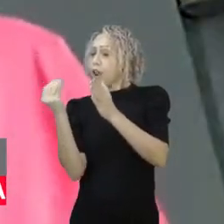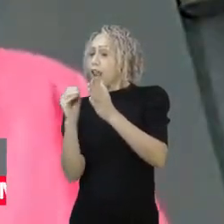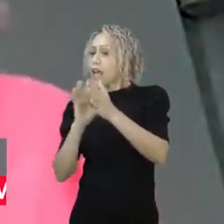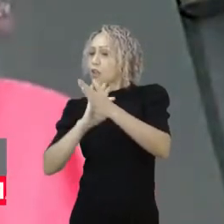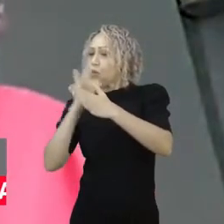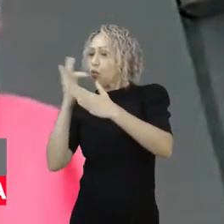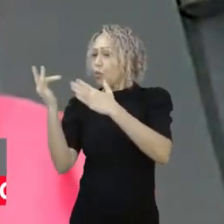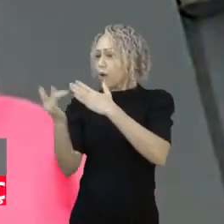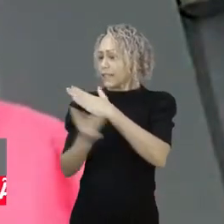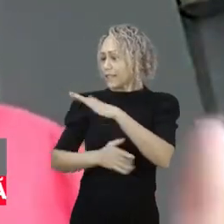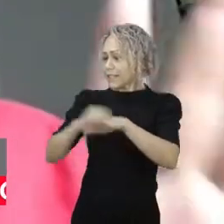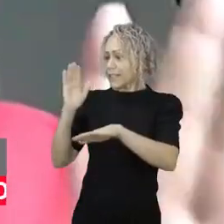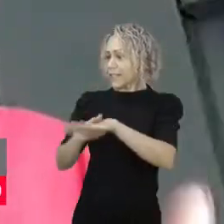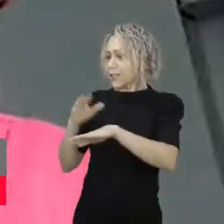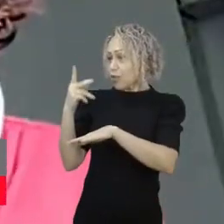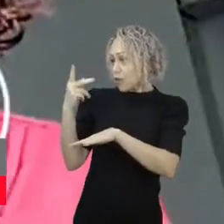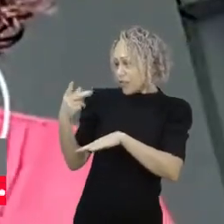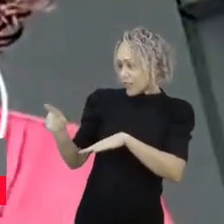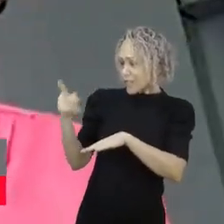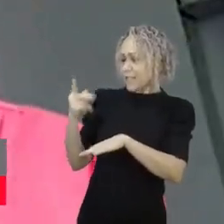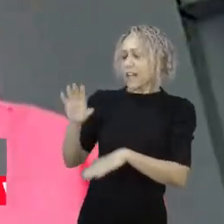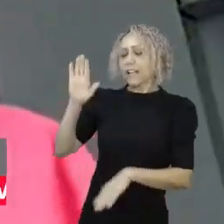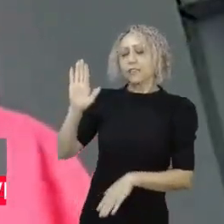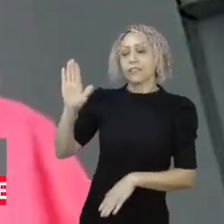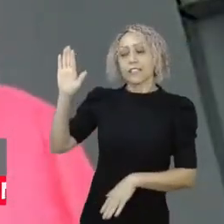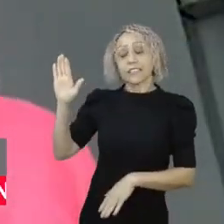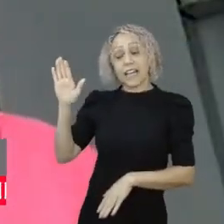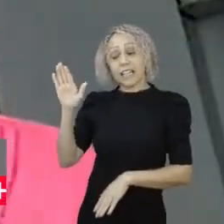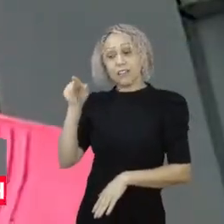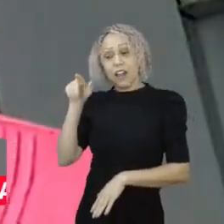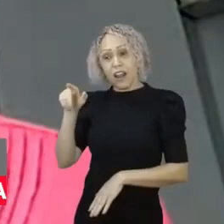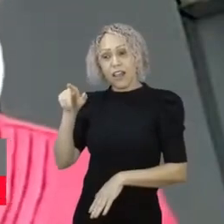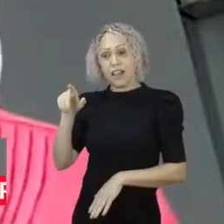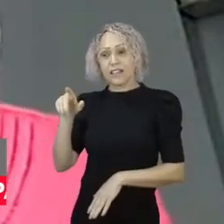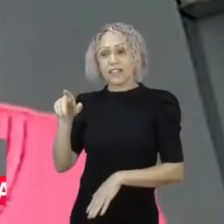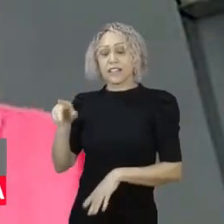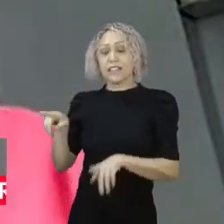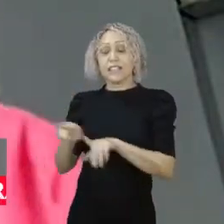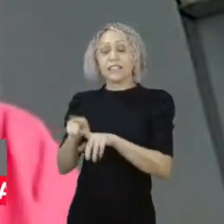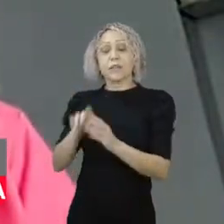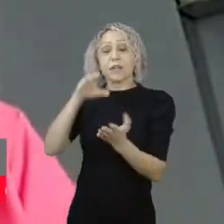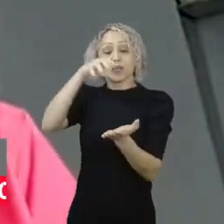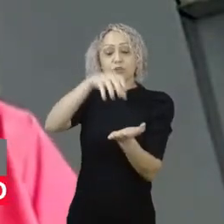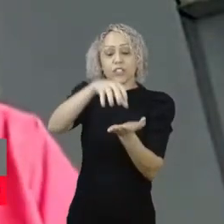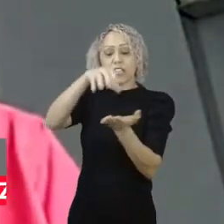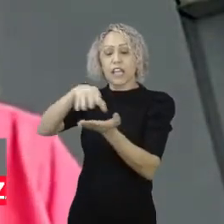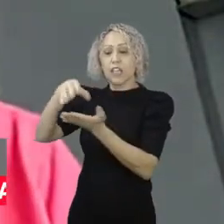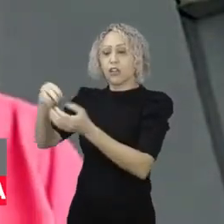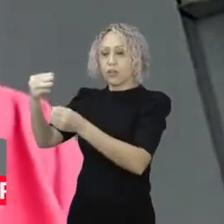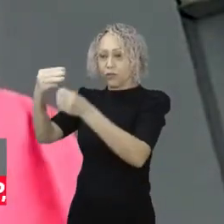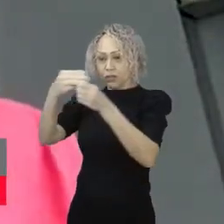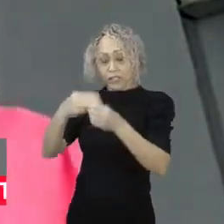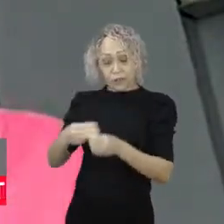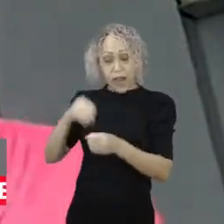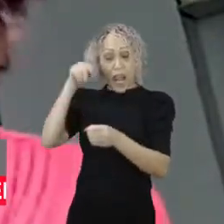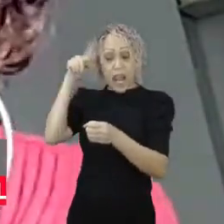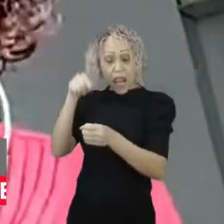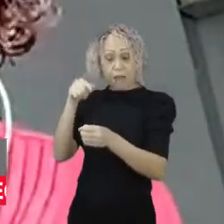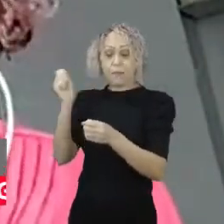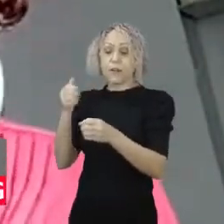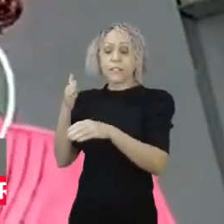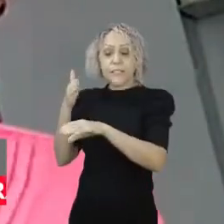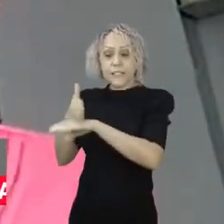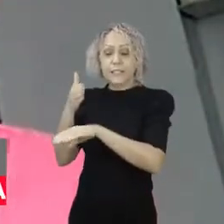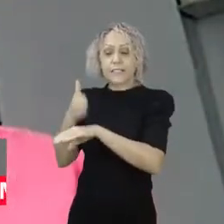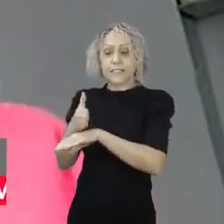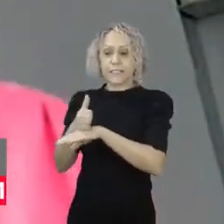ele atualiza seus dados lá no Candidates e os diretórios municipais têm acesso a isso. A